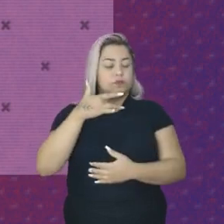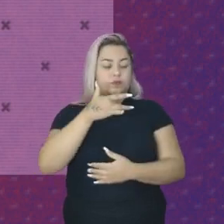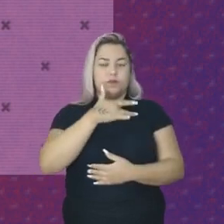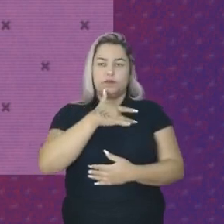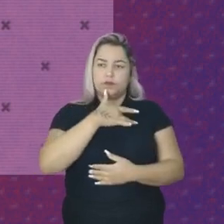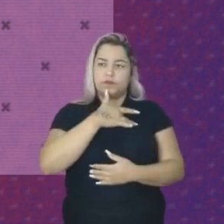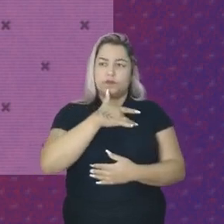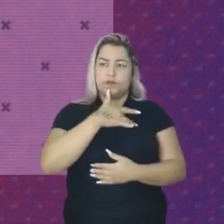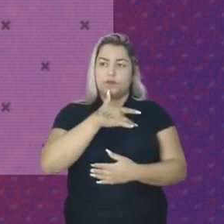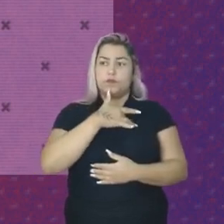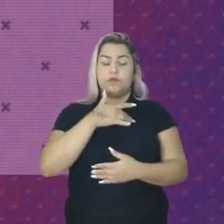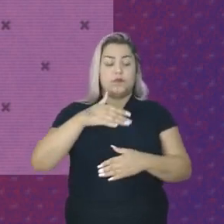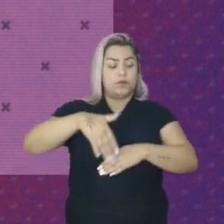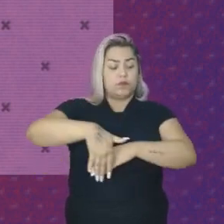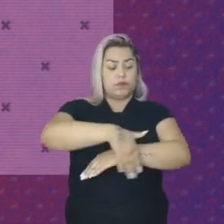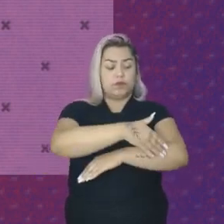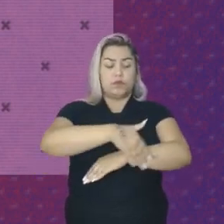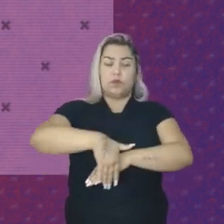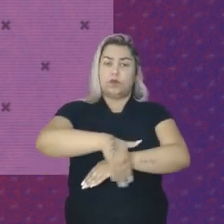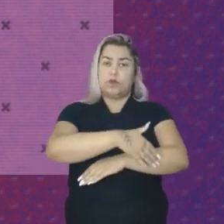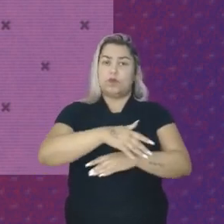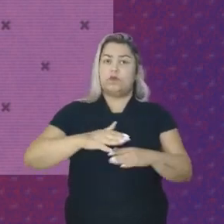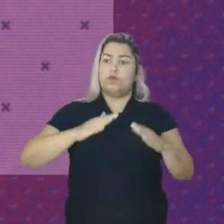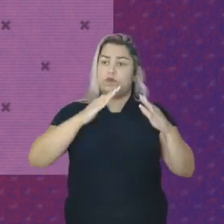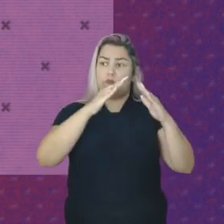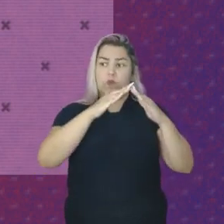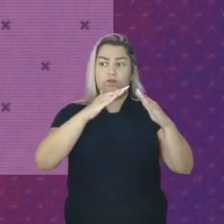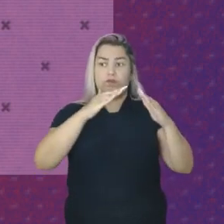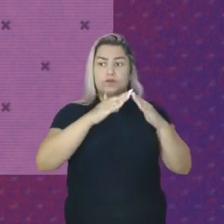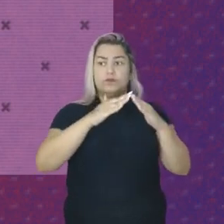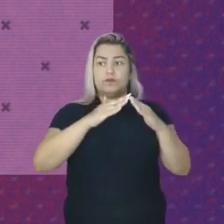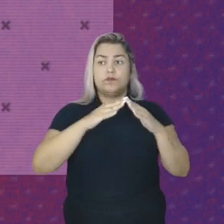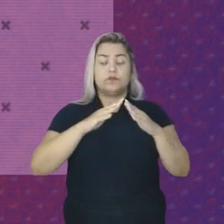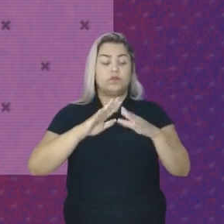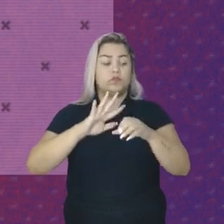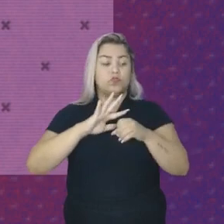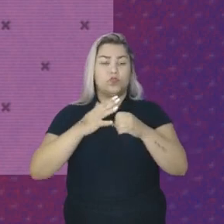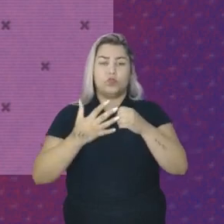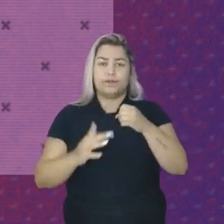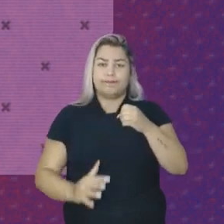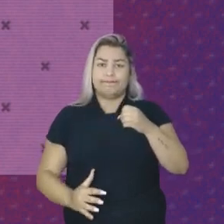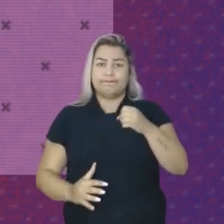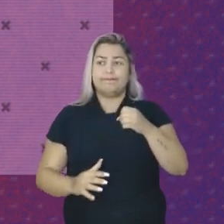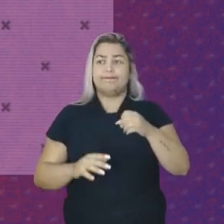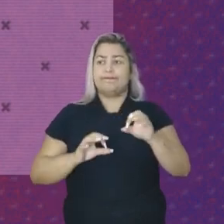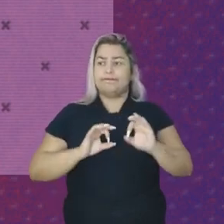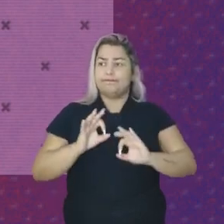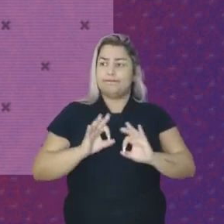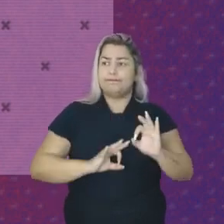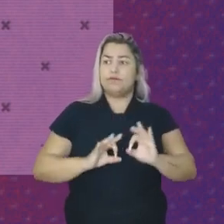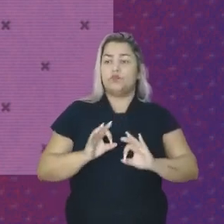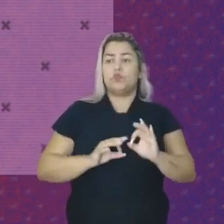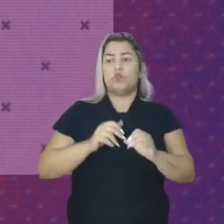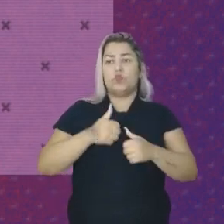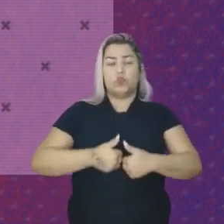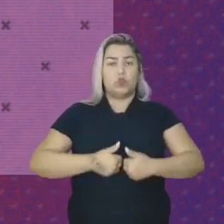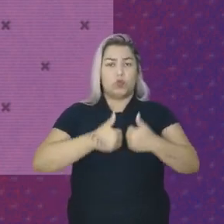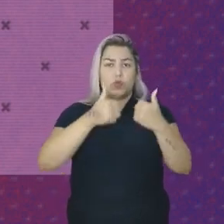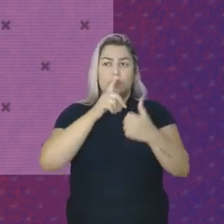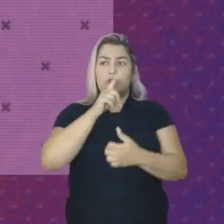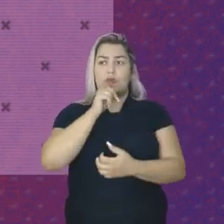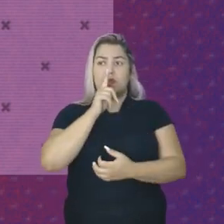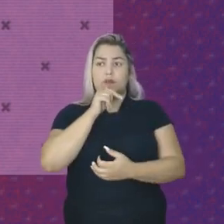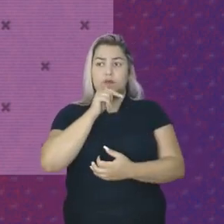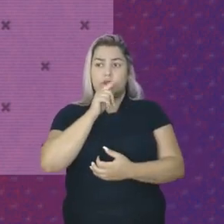na qualidade da rua que as pessoas moram, na coleta de esgoto, no tratamento de esgoto, na qualidade da água que as pessoas